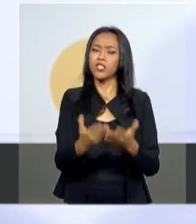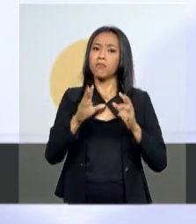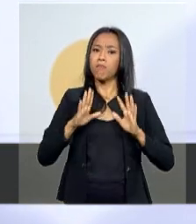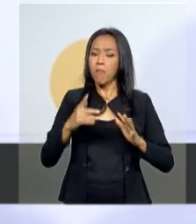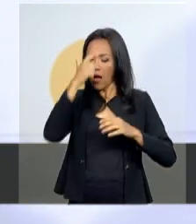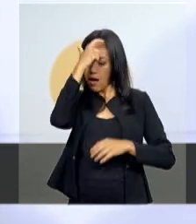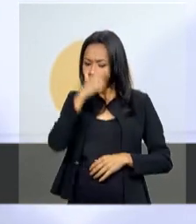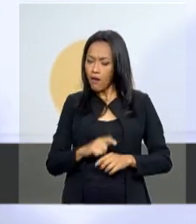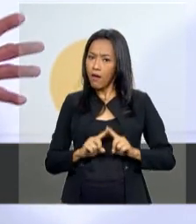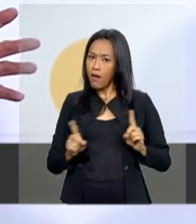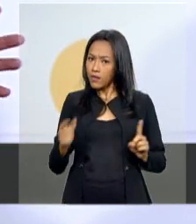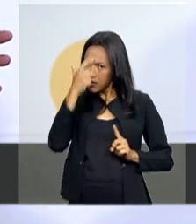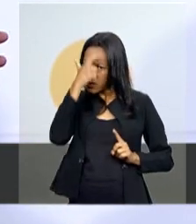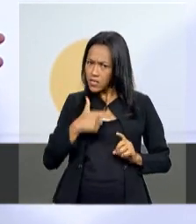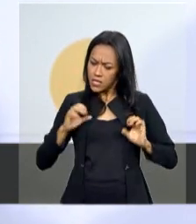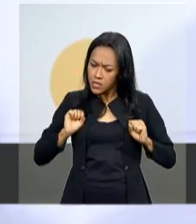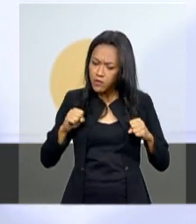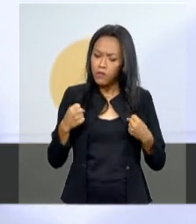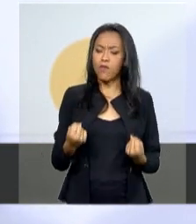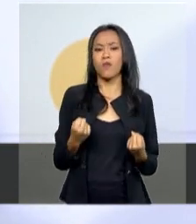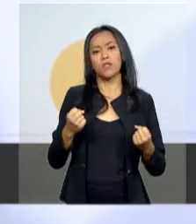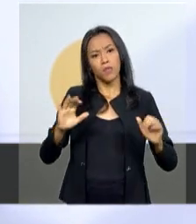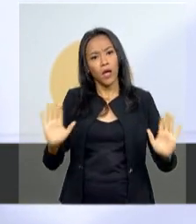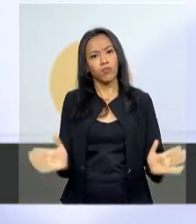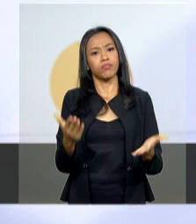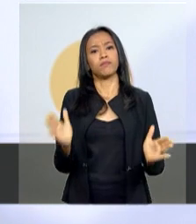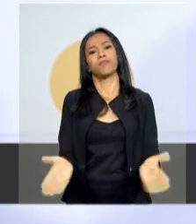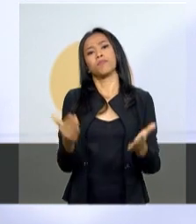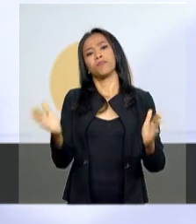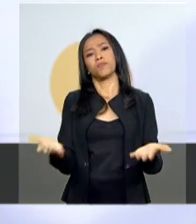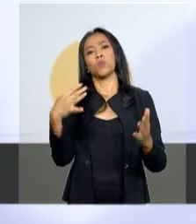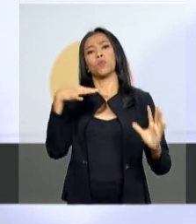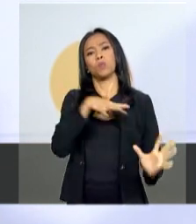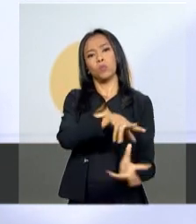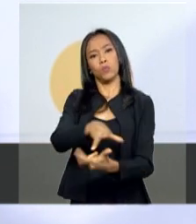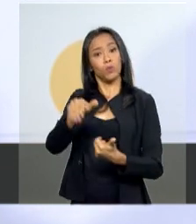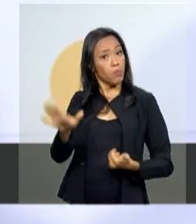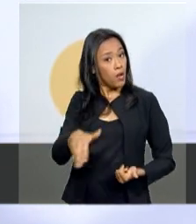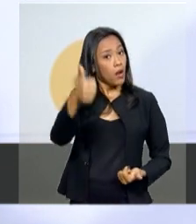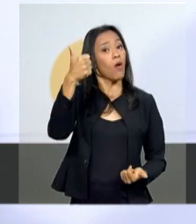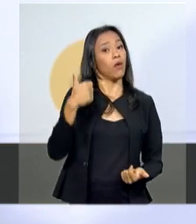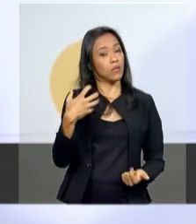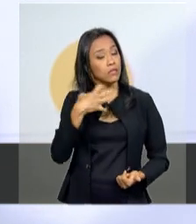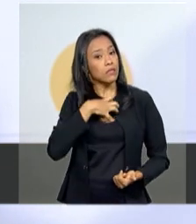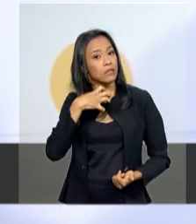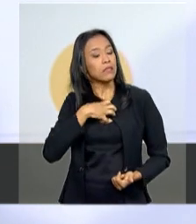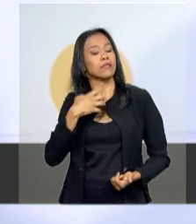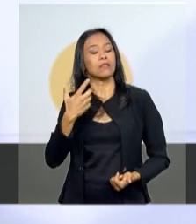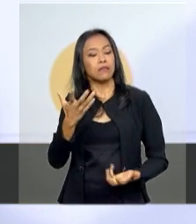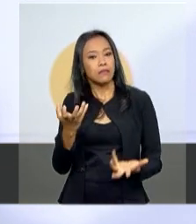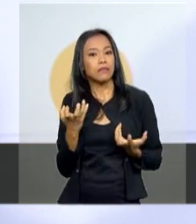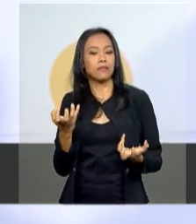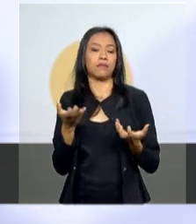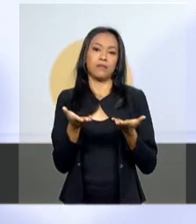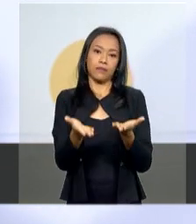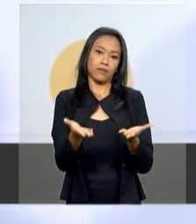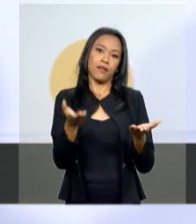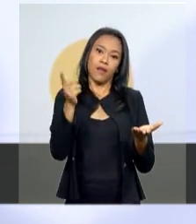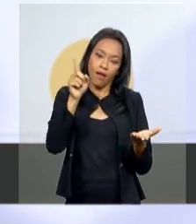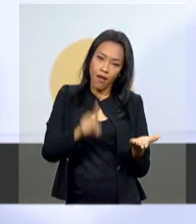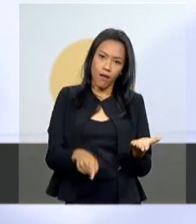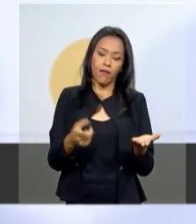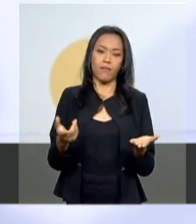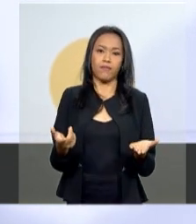para construir este mundo melhor não é a própria personificação